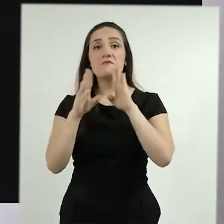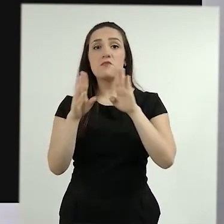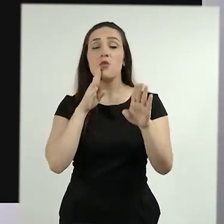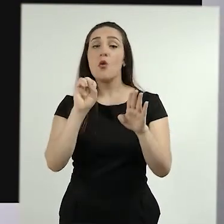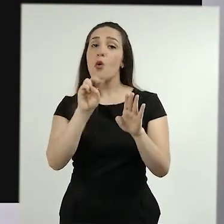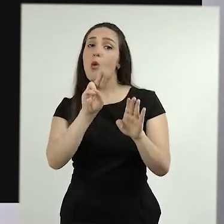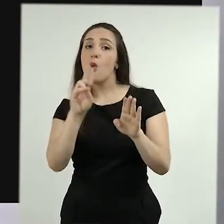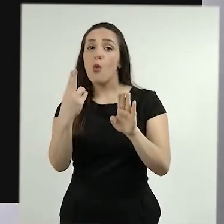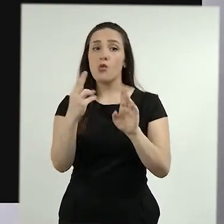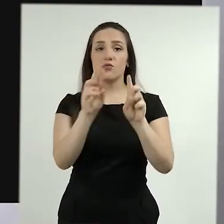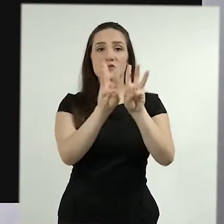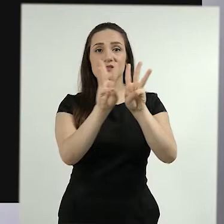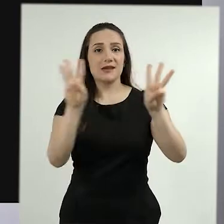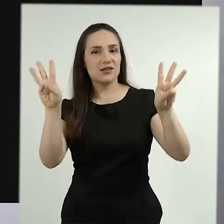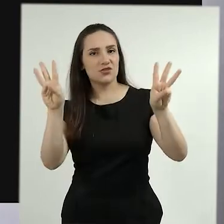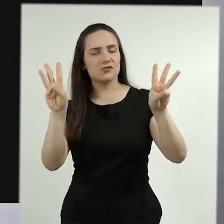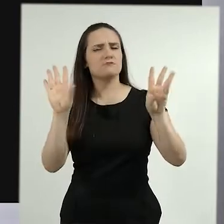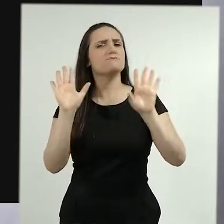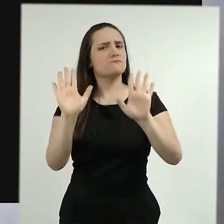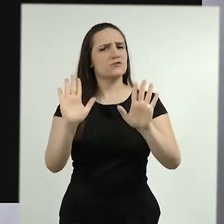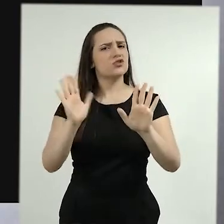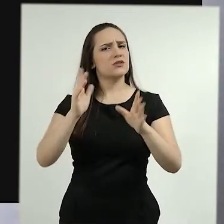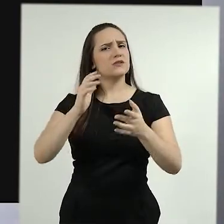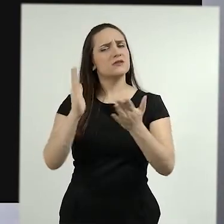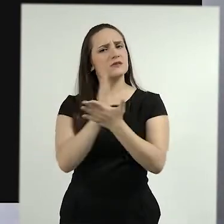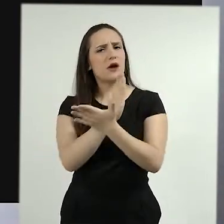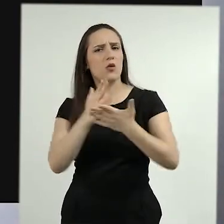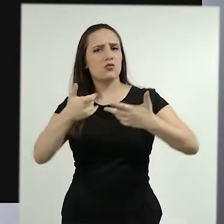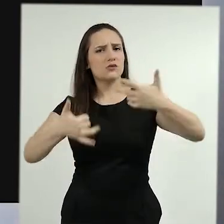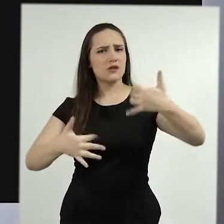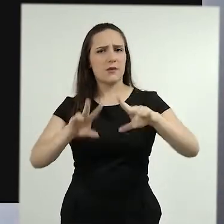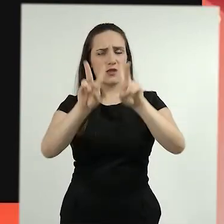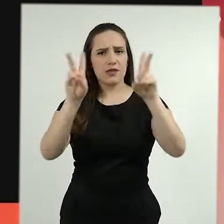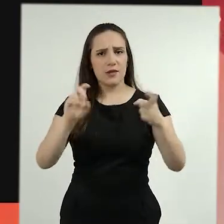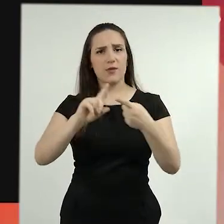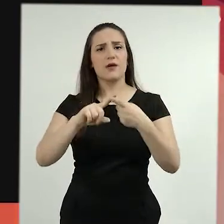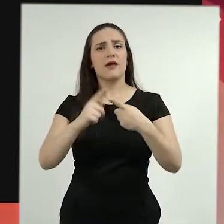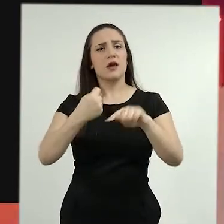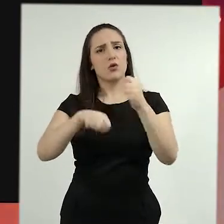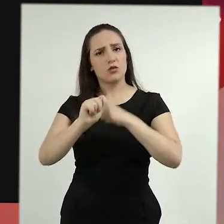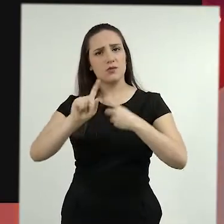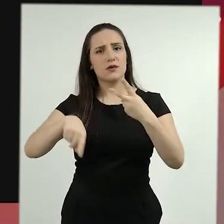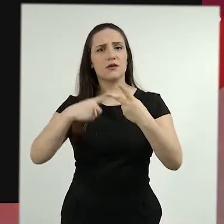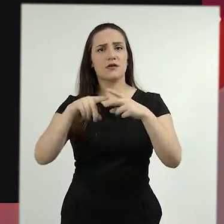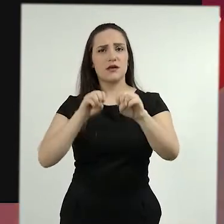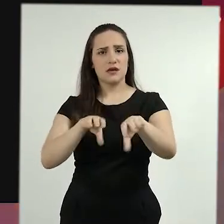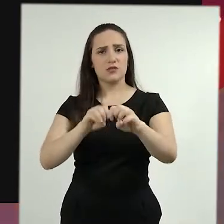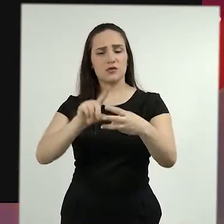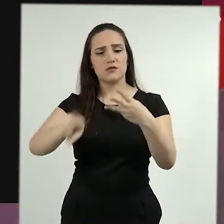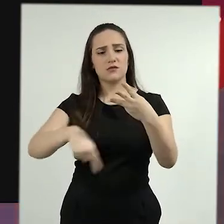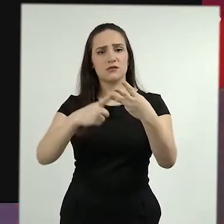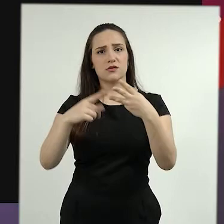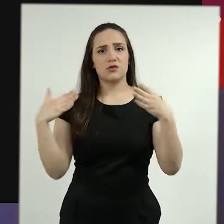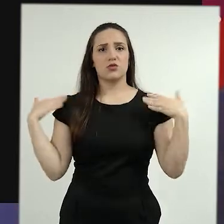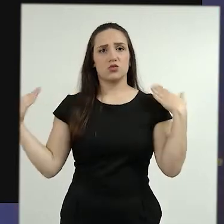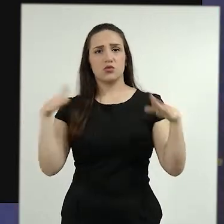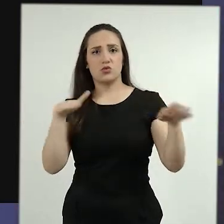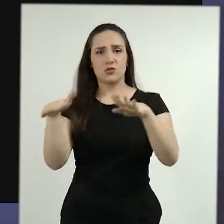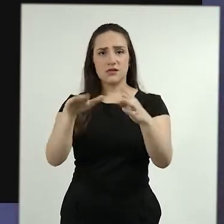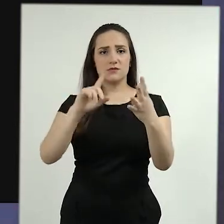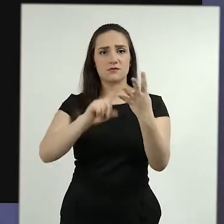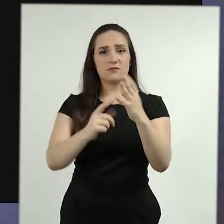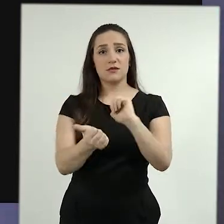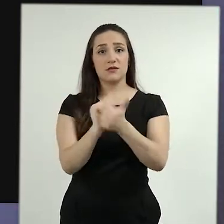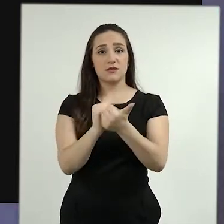TV pelo Facebook, pelo site, nós já tratamos aqui de economia, de educação, turismo